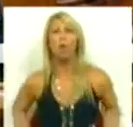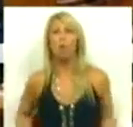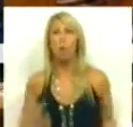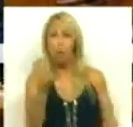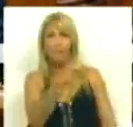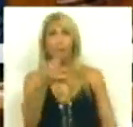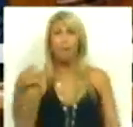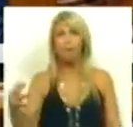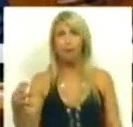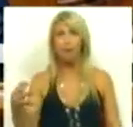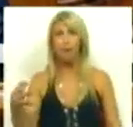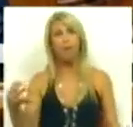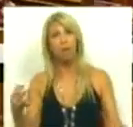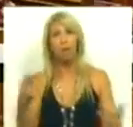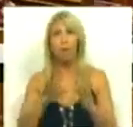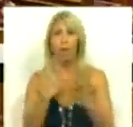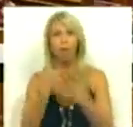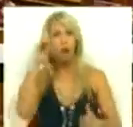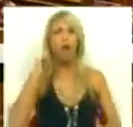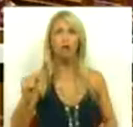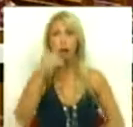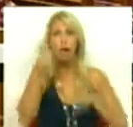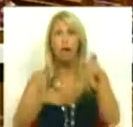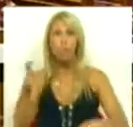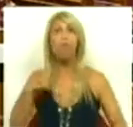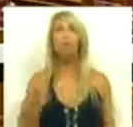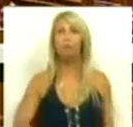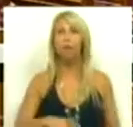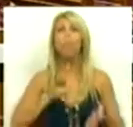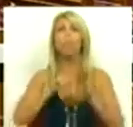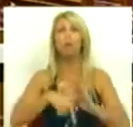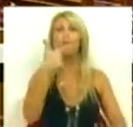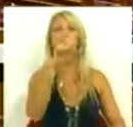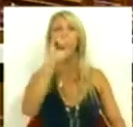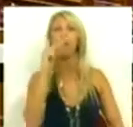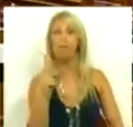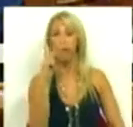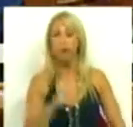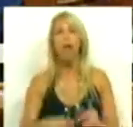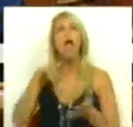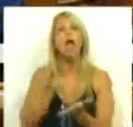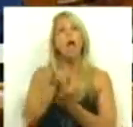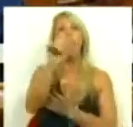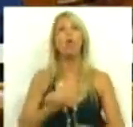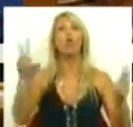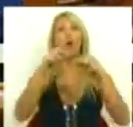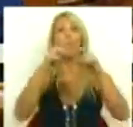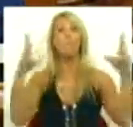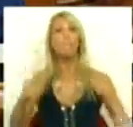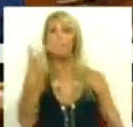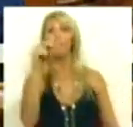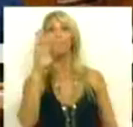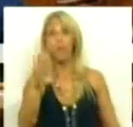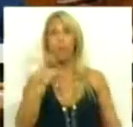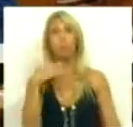As PPPs não eram uma agressão ao povo português. Os projetos do TGV, do aeroporto, da nova travessia do Tejo, não eram mais uma rasteira